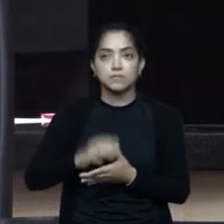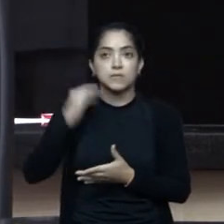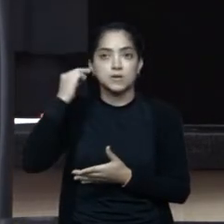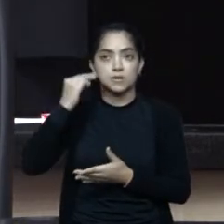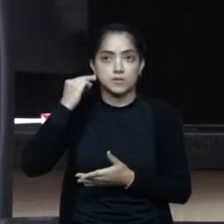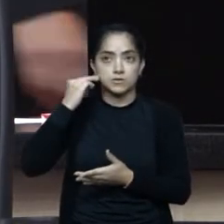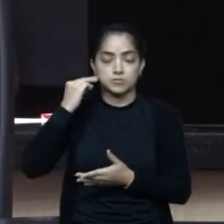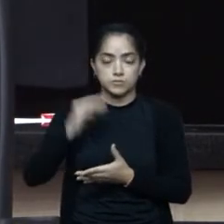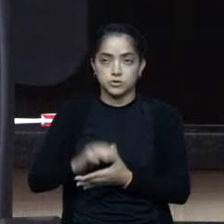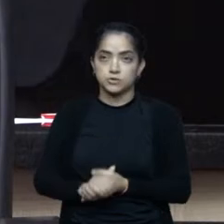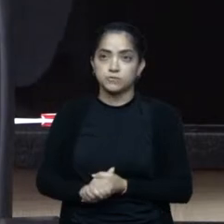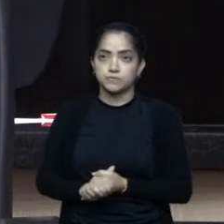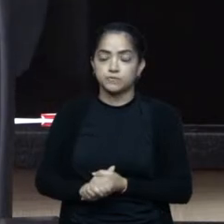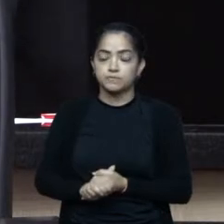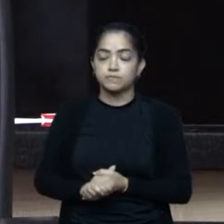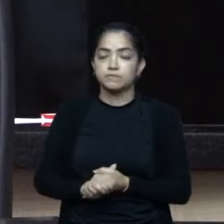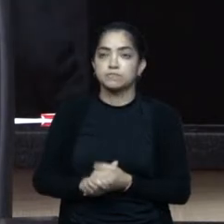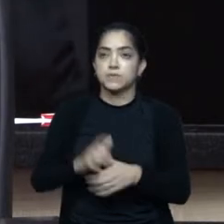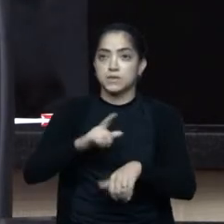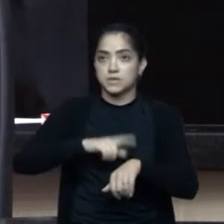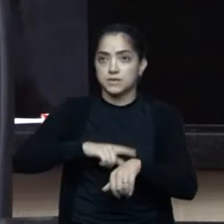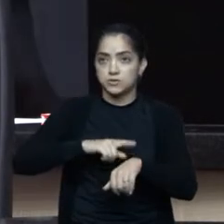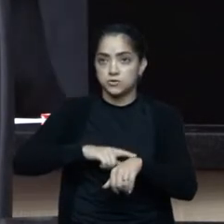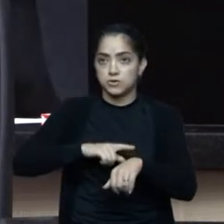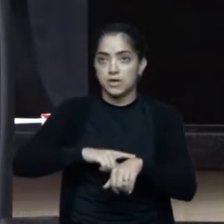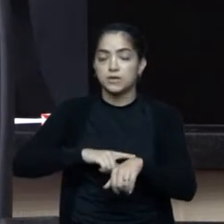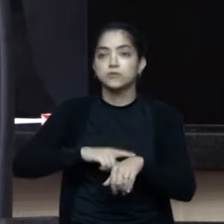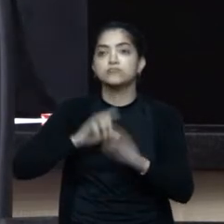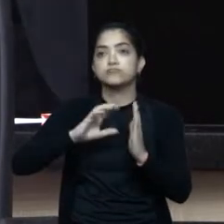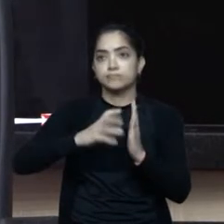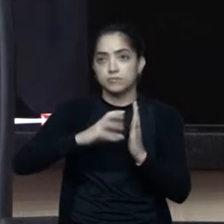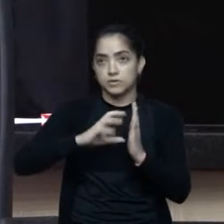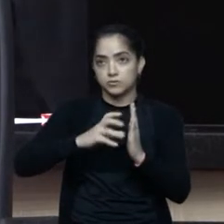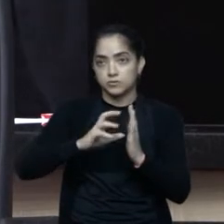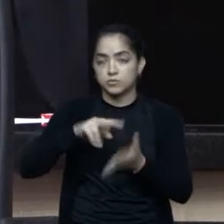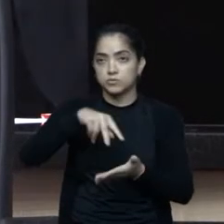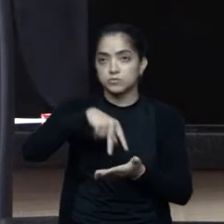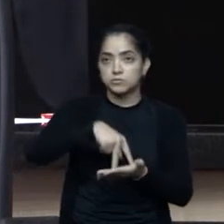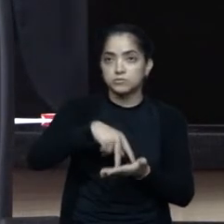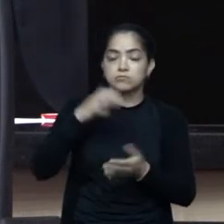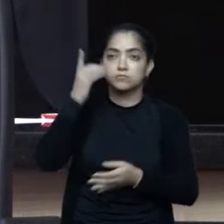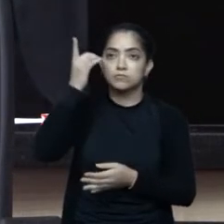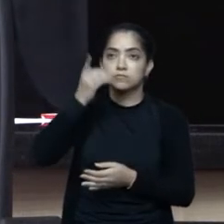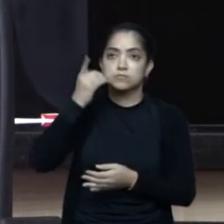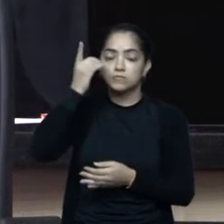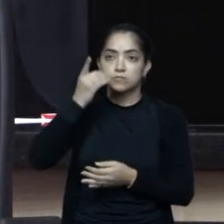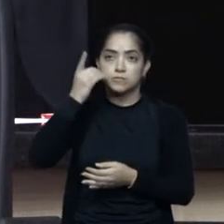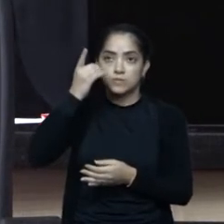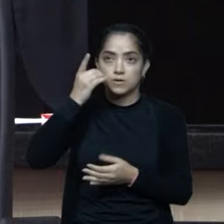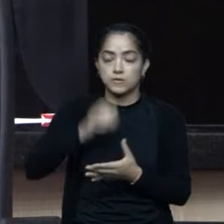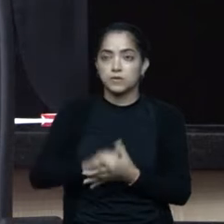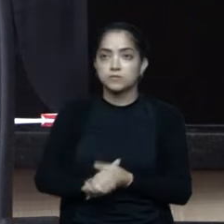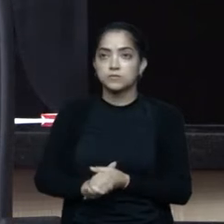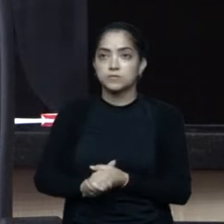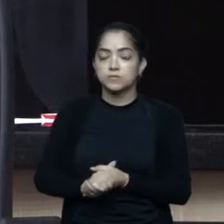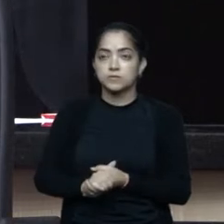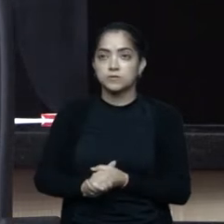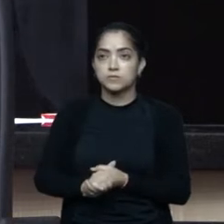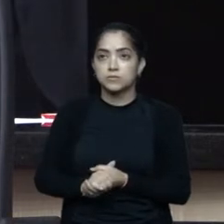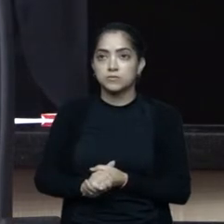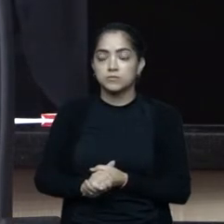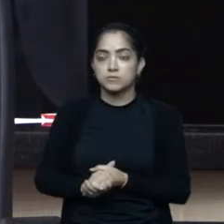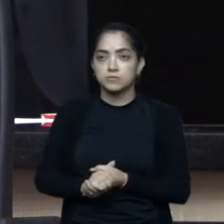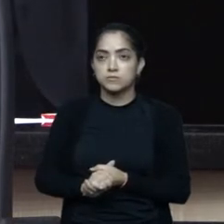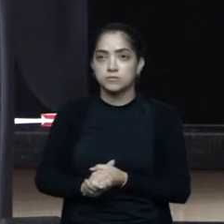Machado. Grande expediente. Neste horário destinado aos partidos políticos, fizeram uso da palavra os senhores